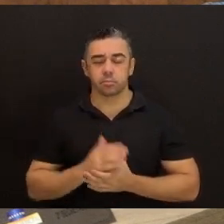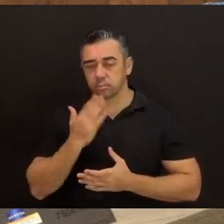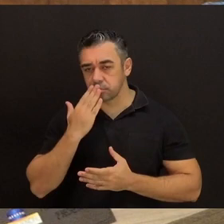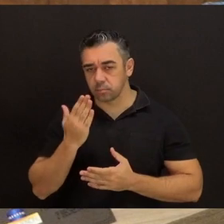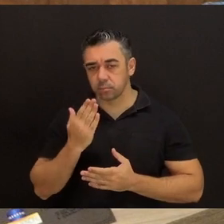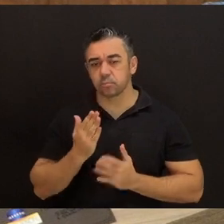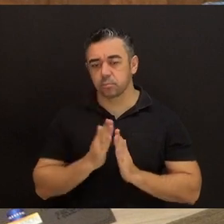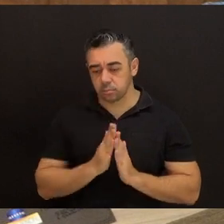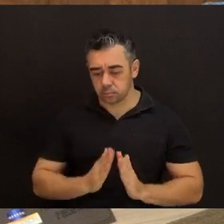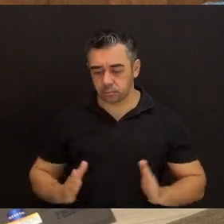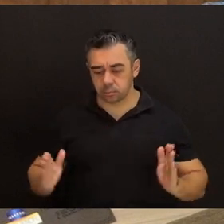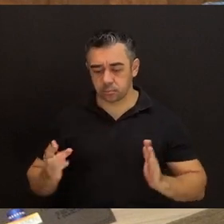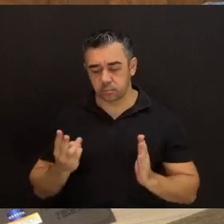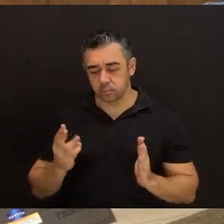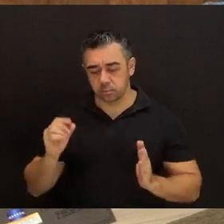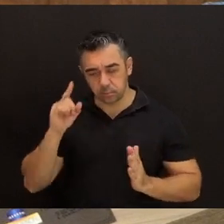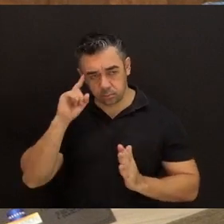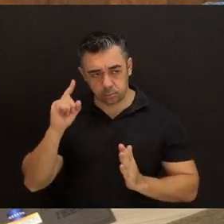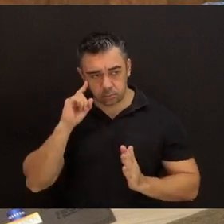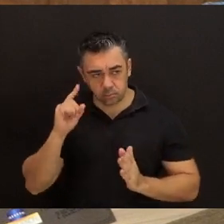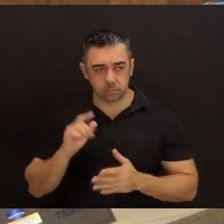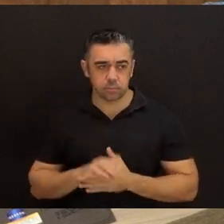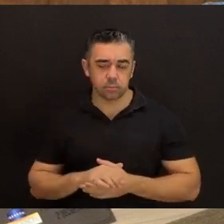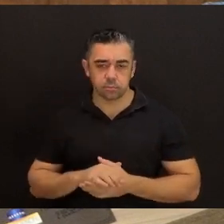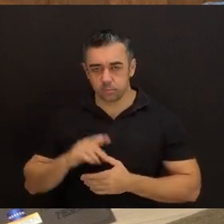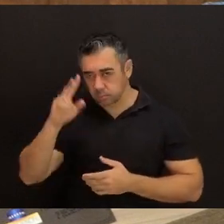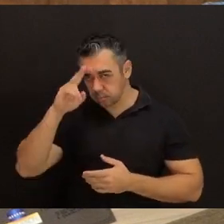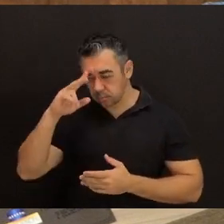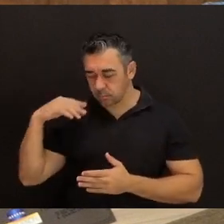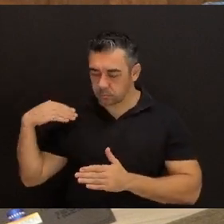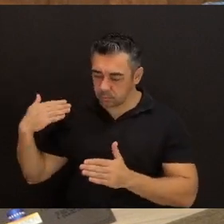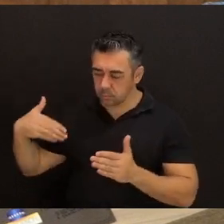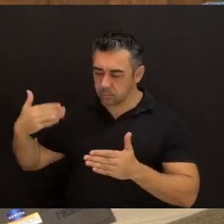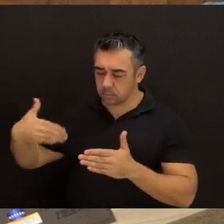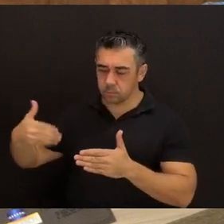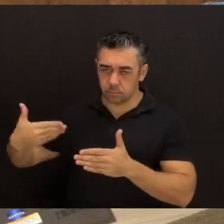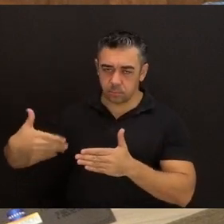mais 30 dias de prazo Então esse todo histórico desse projeto